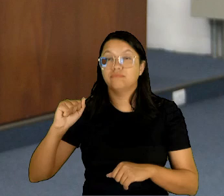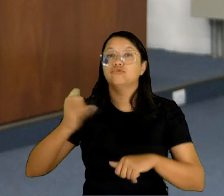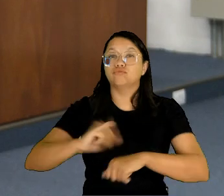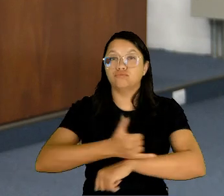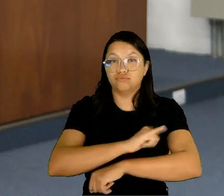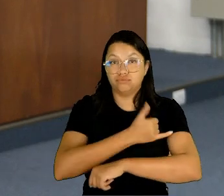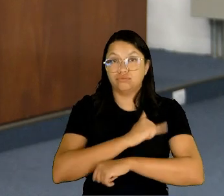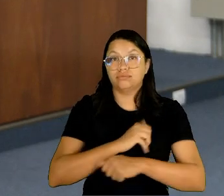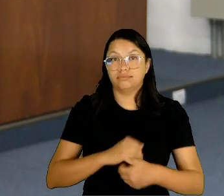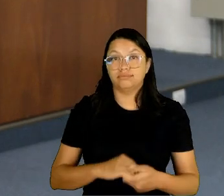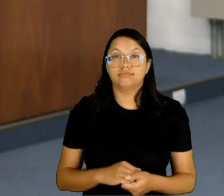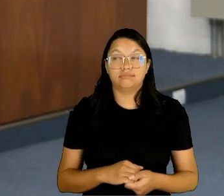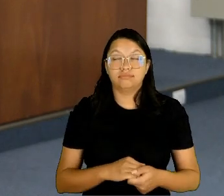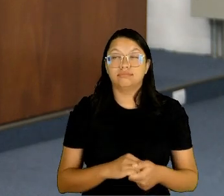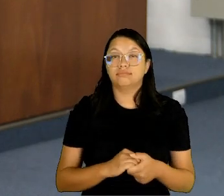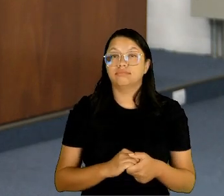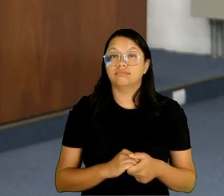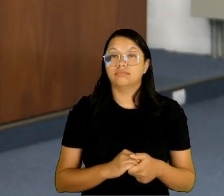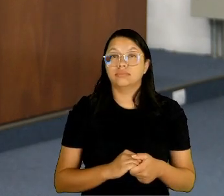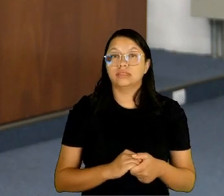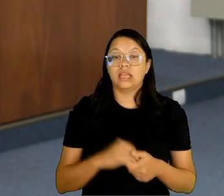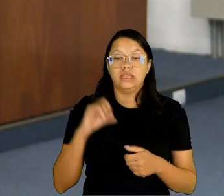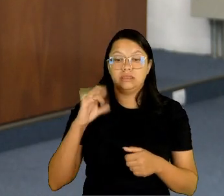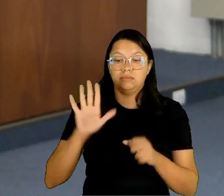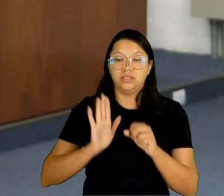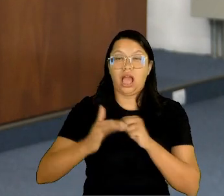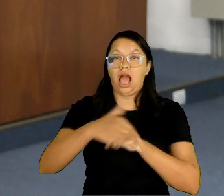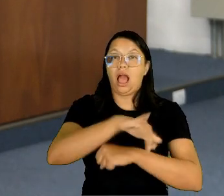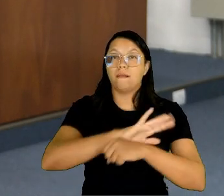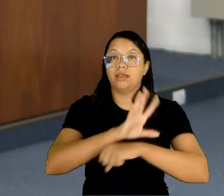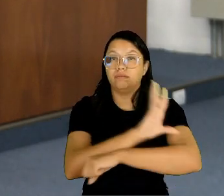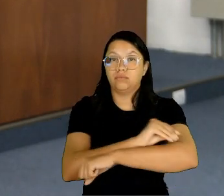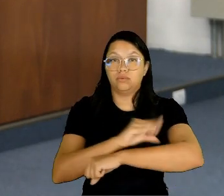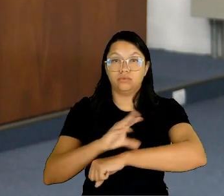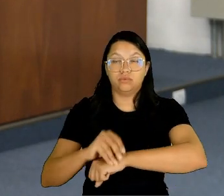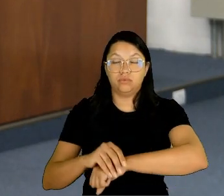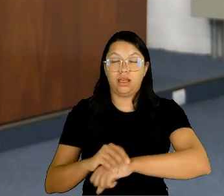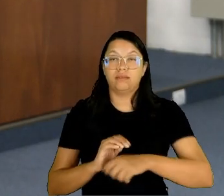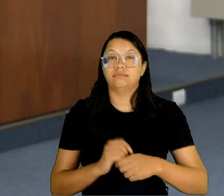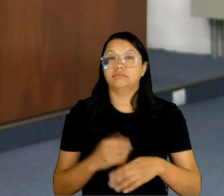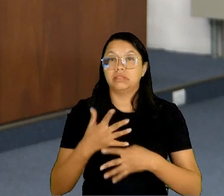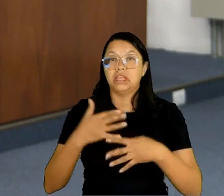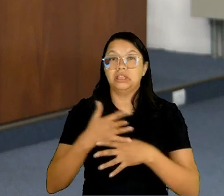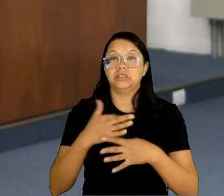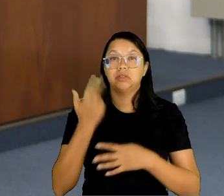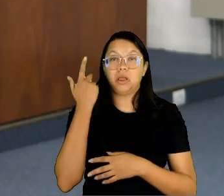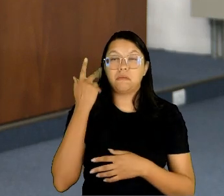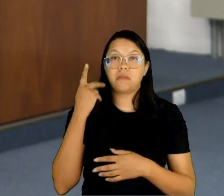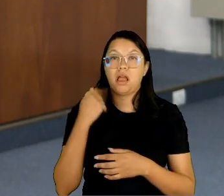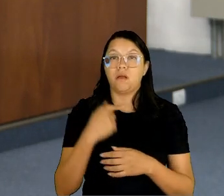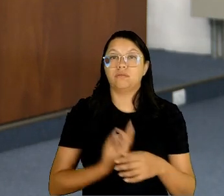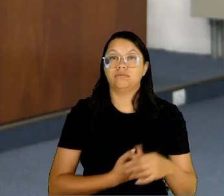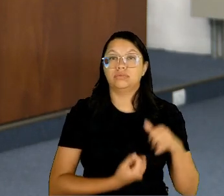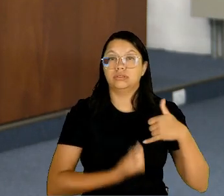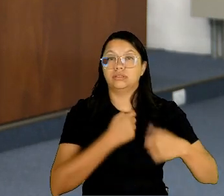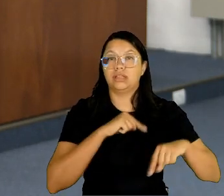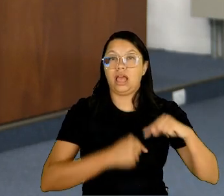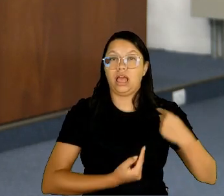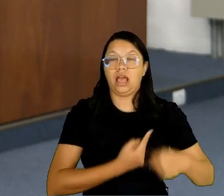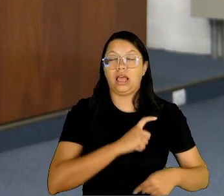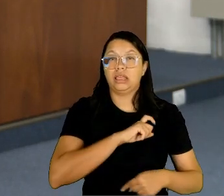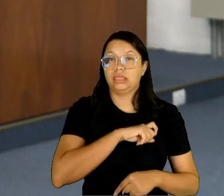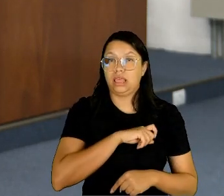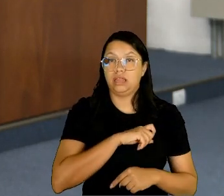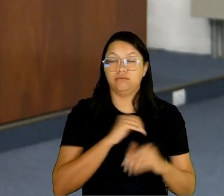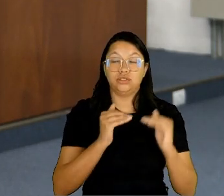tem nada na camada dele, aqui é simplesmente a camada muscular, o endotélio, o tecido normal da artéria. À medida